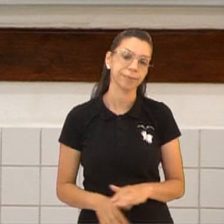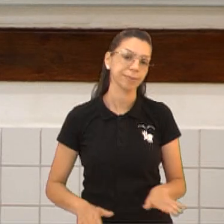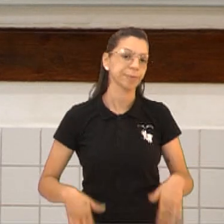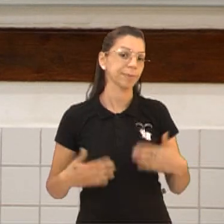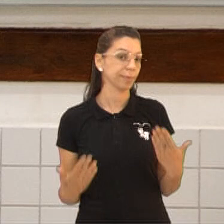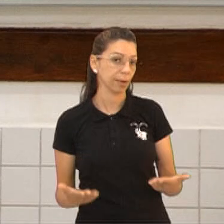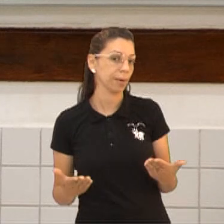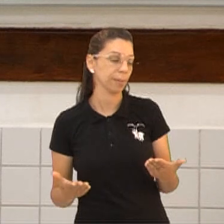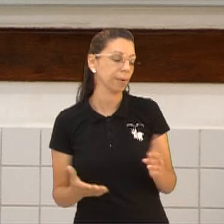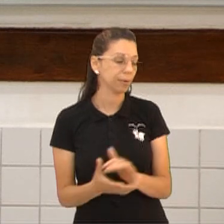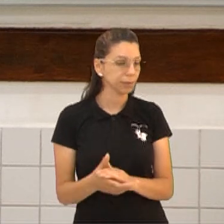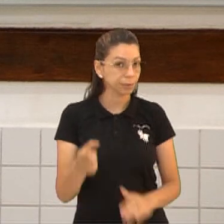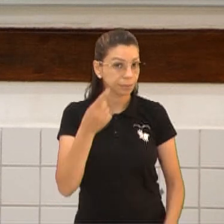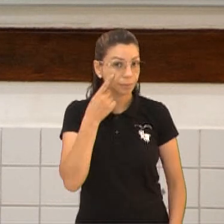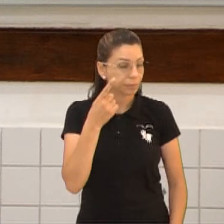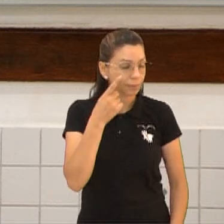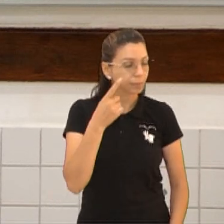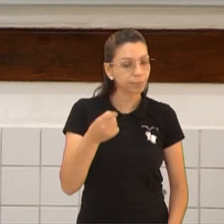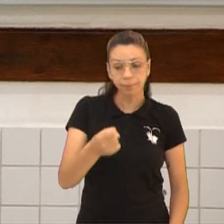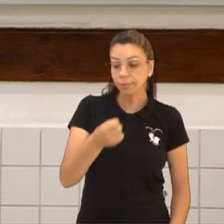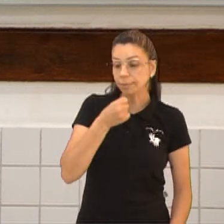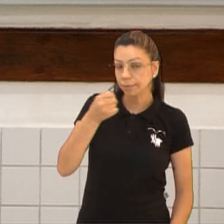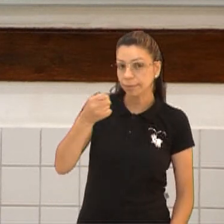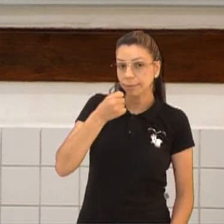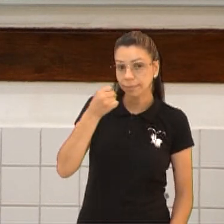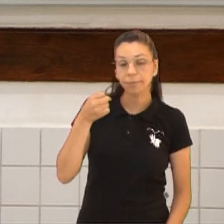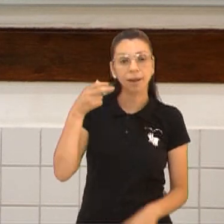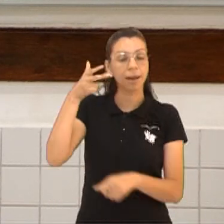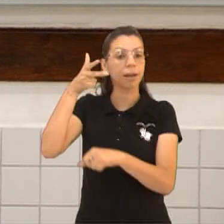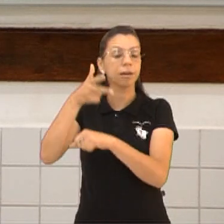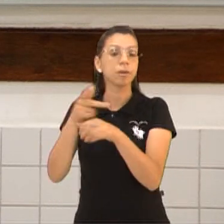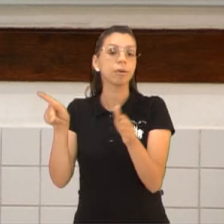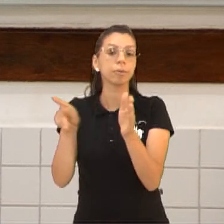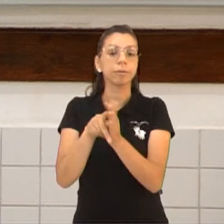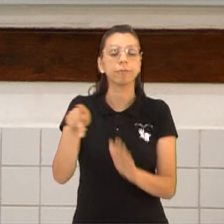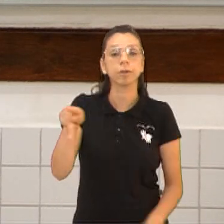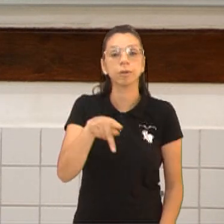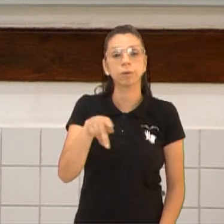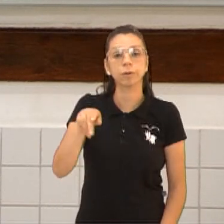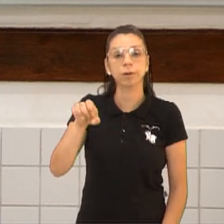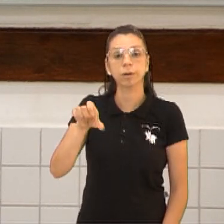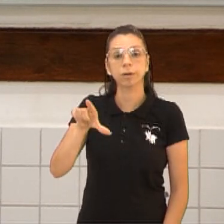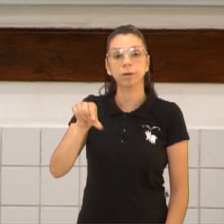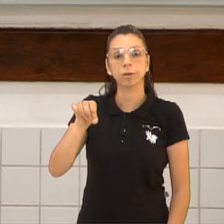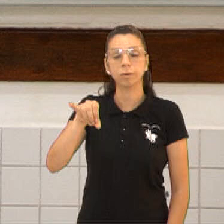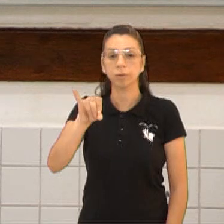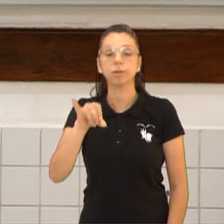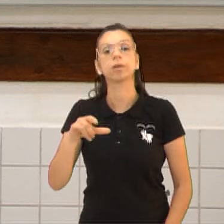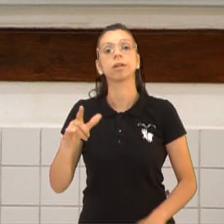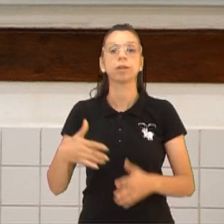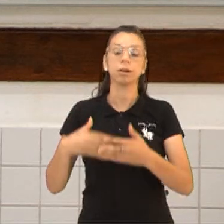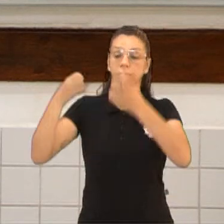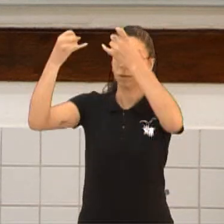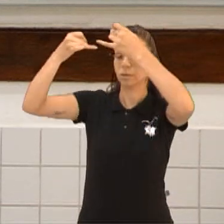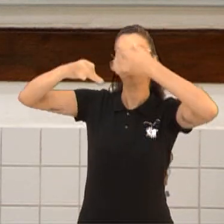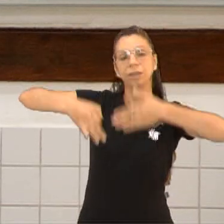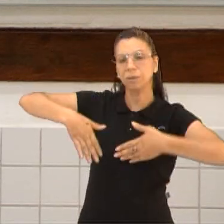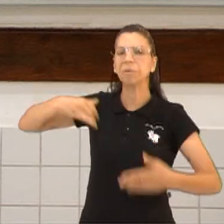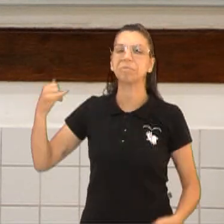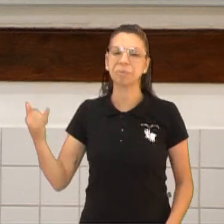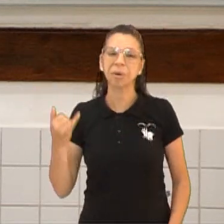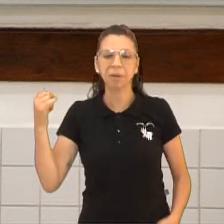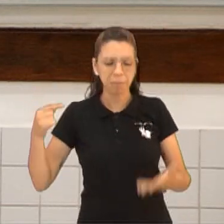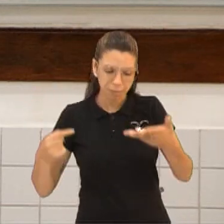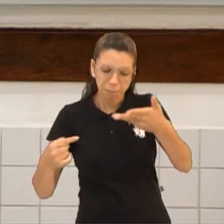Então, pessoal, viram só a entrevista que nós gravamos com o professor Eloy Correia? Ele nos falou de tantas coisas importantes que nós